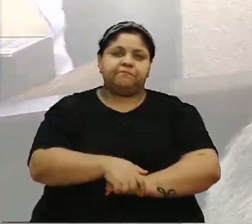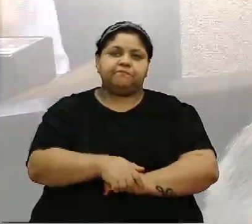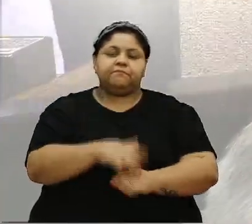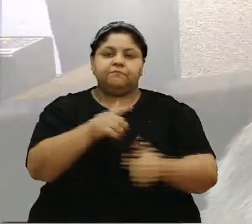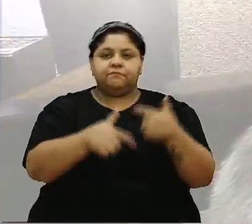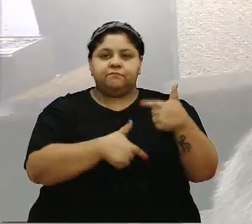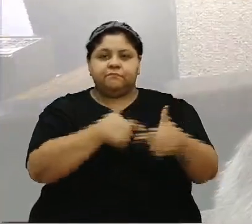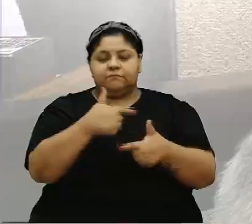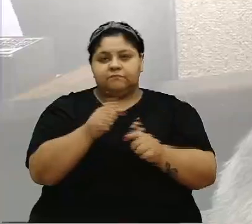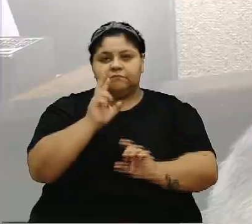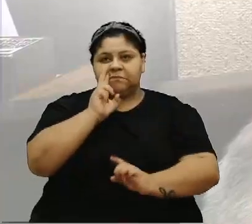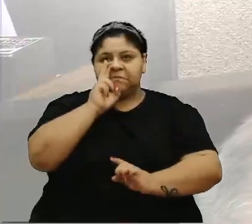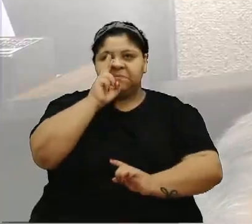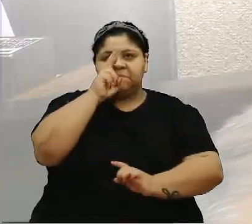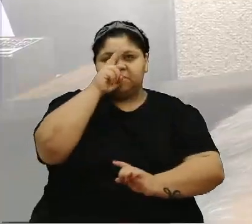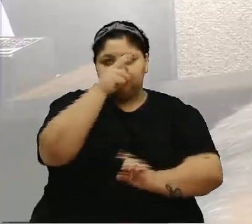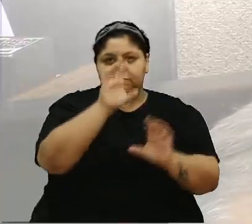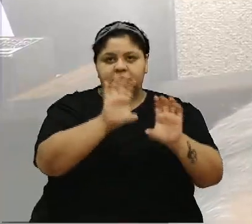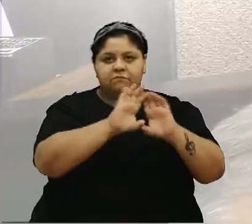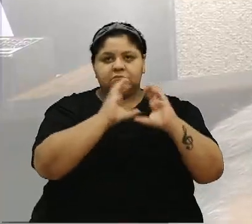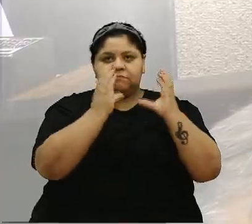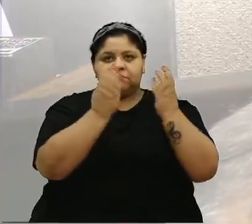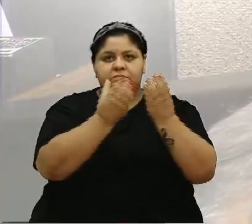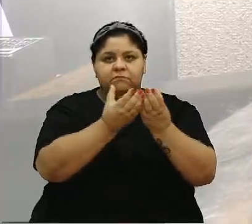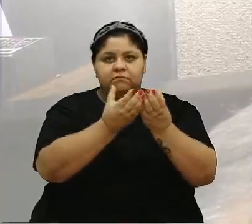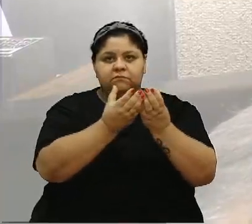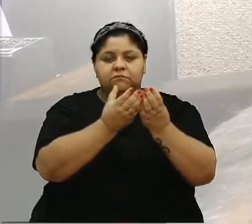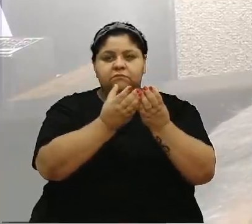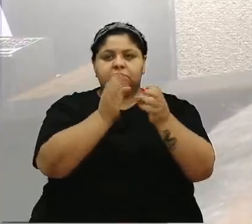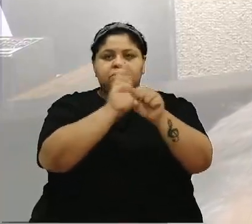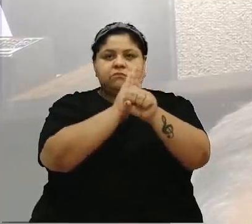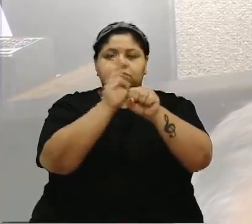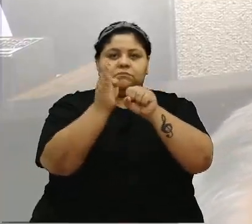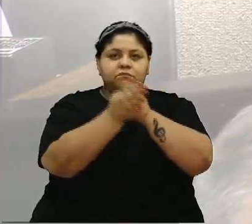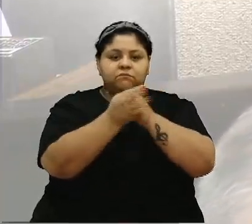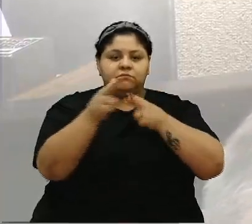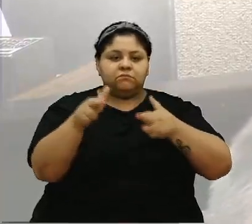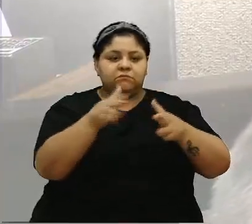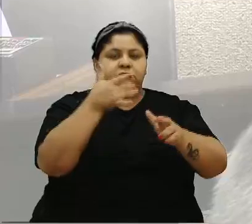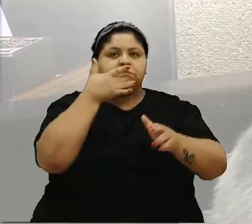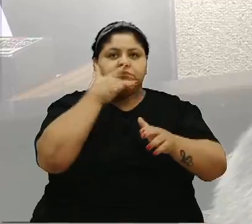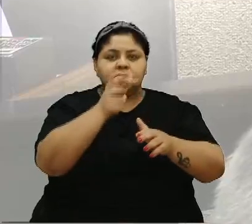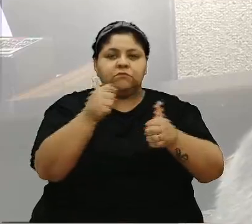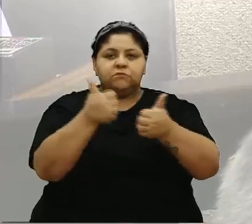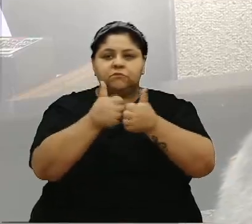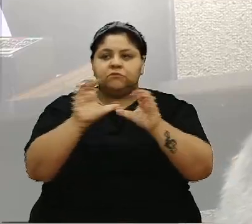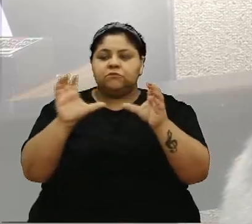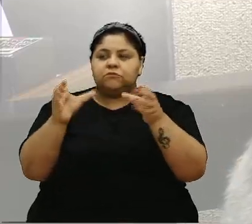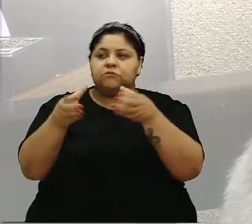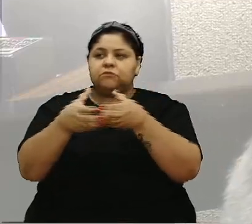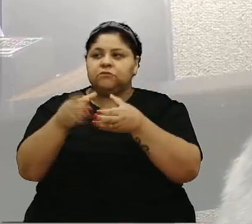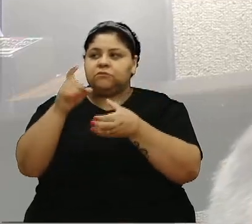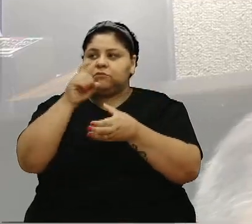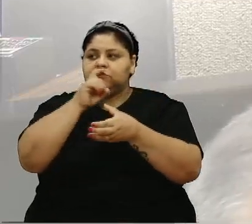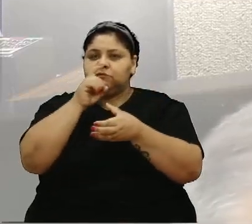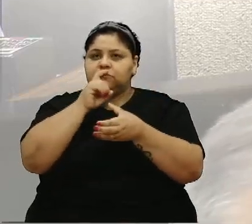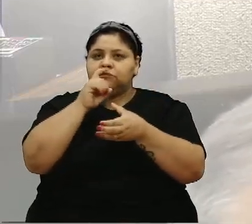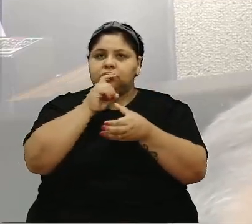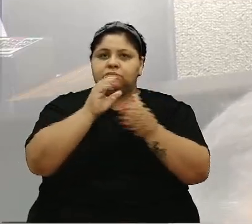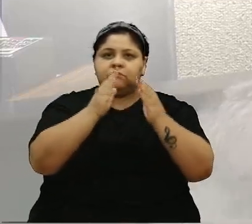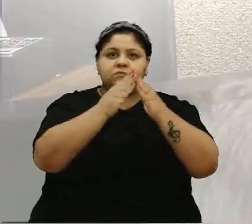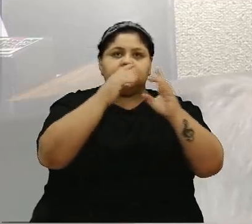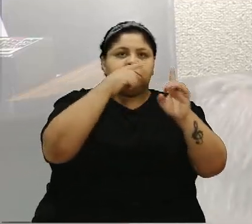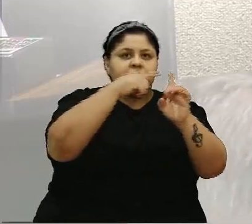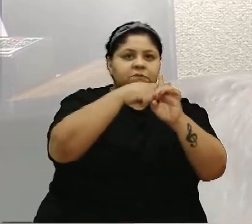também fortemente na comunidade do bairro Rio Branco, junto ao Clube de Mães e à Igreja Imaculada da